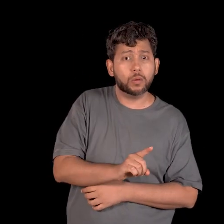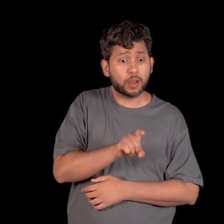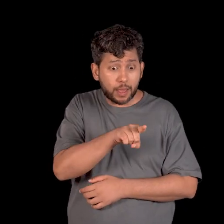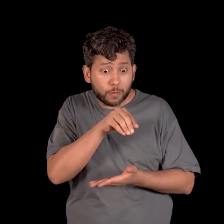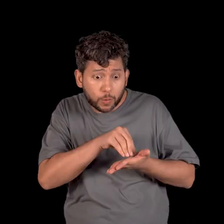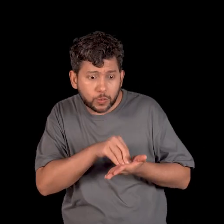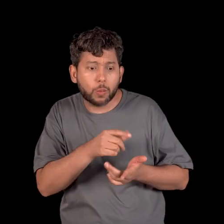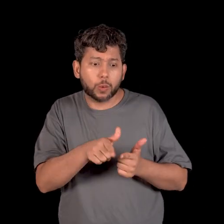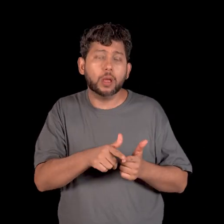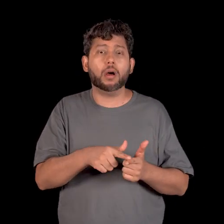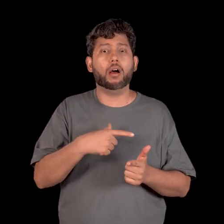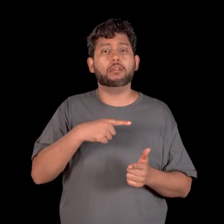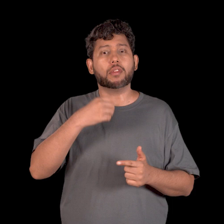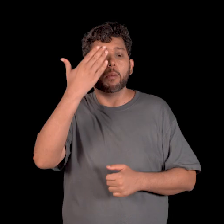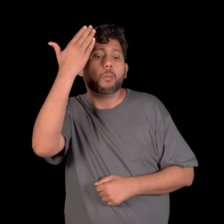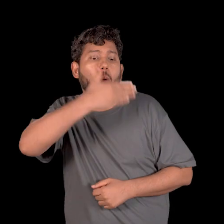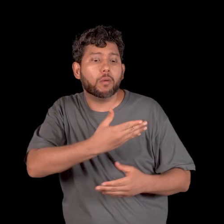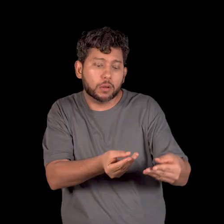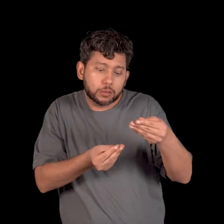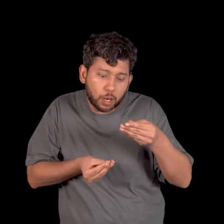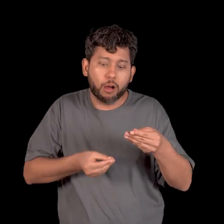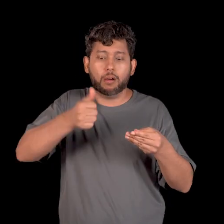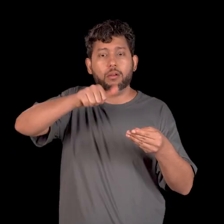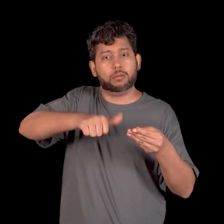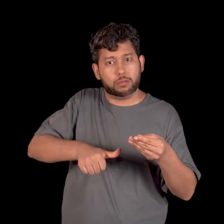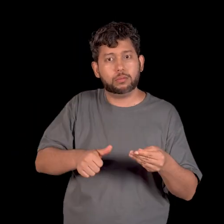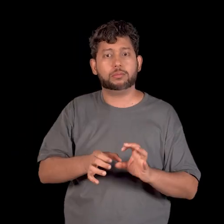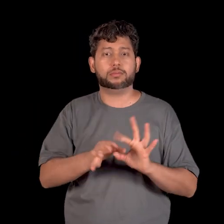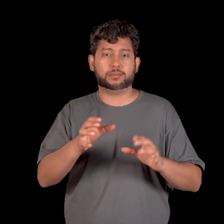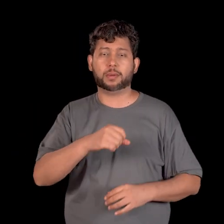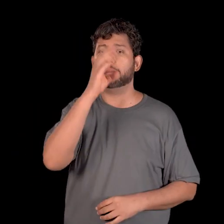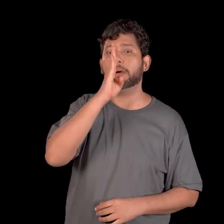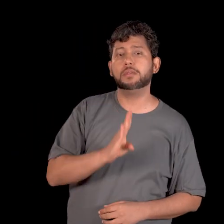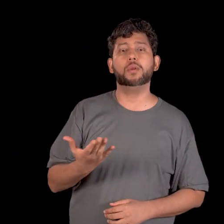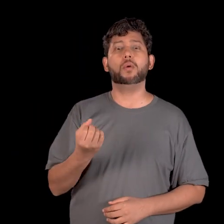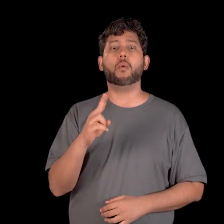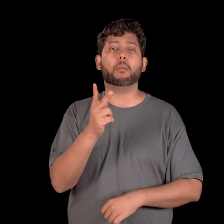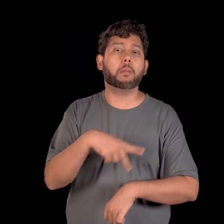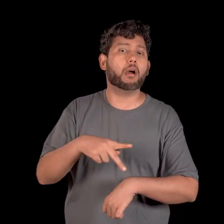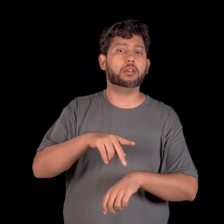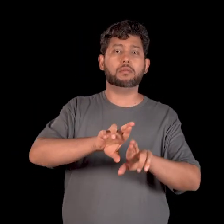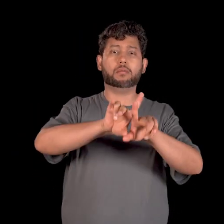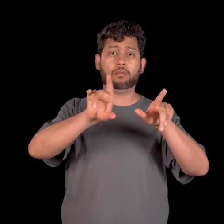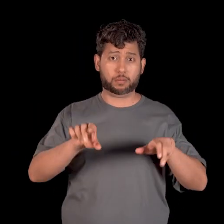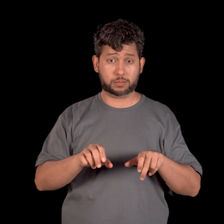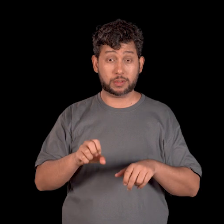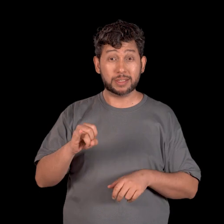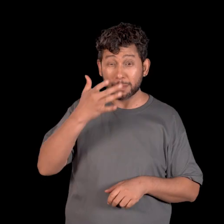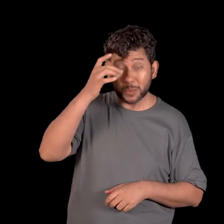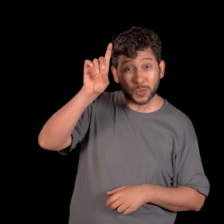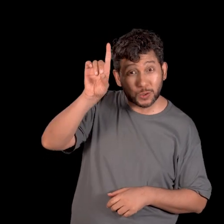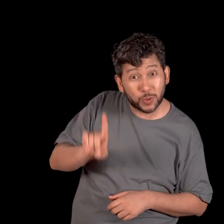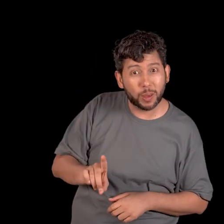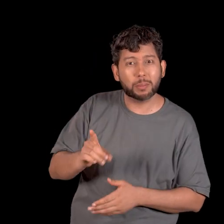ou dever foi ou não corrompido, por meio do exame de provas e evidências. No Brasil e praticamente em todos os países do